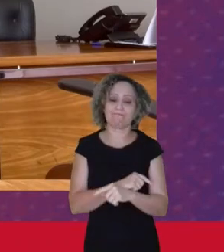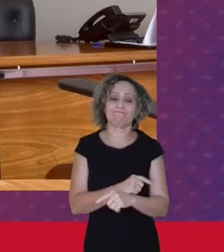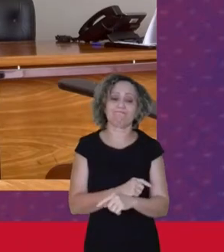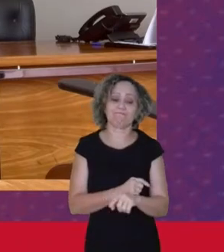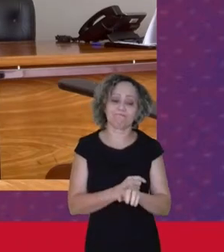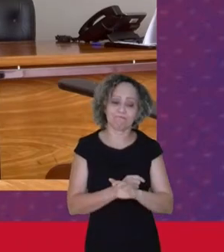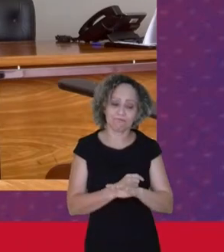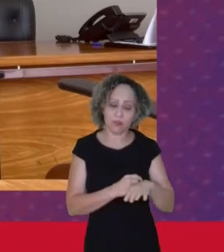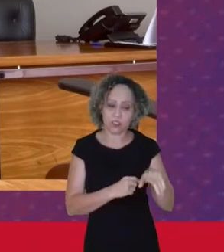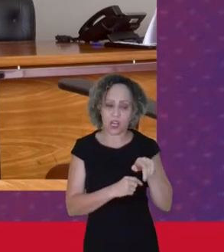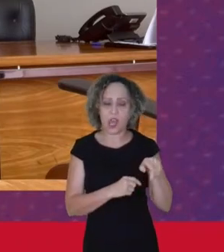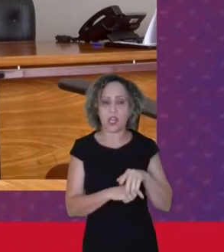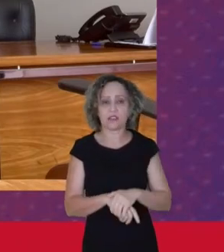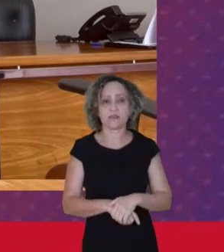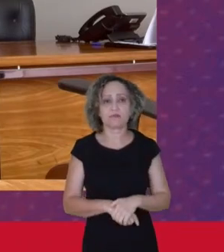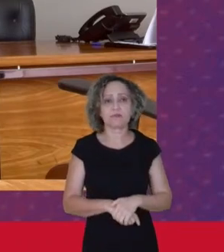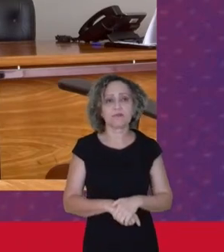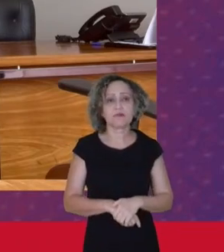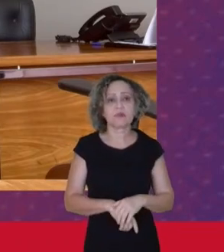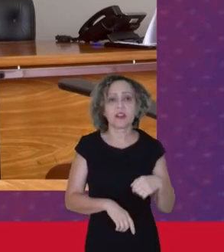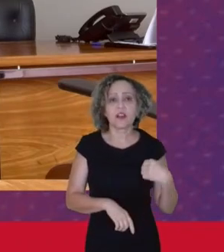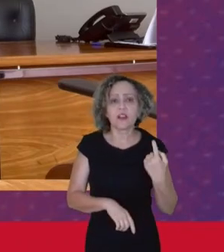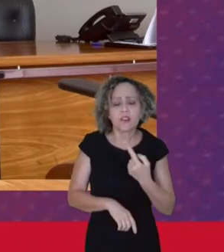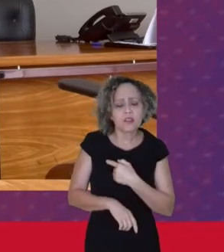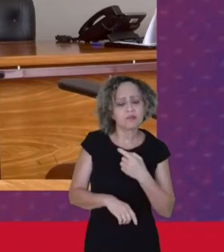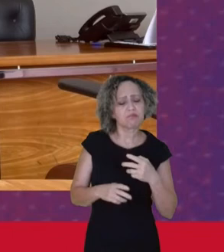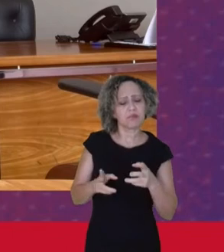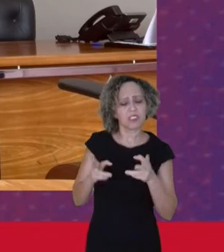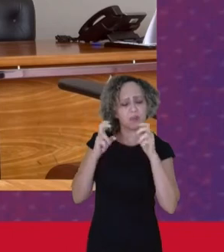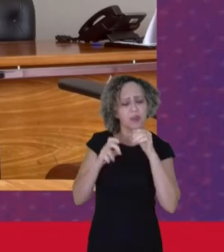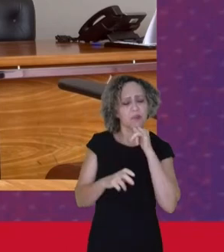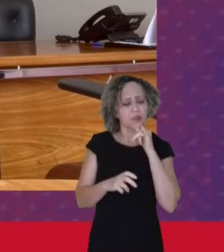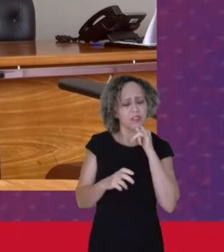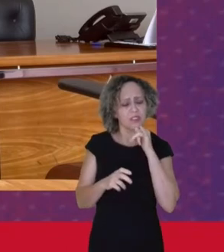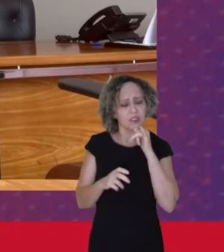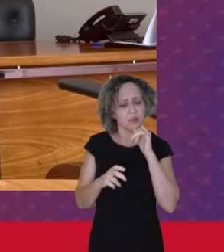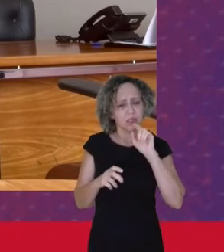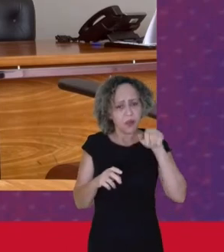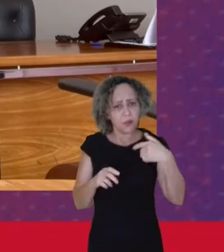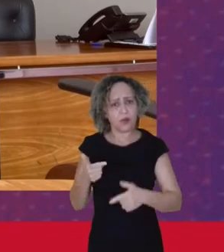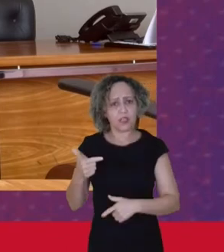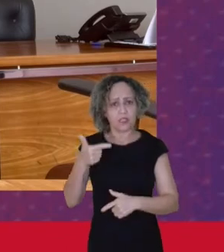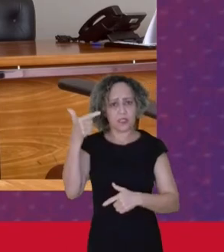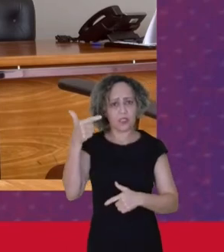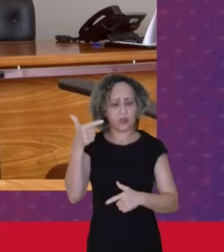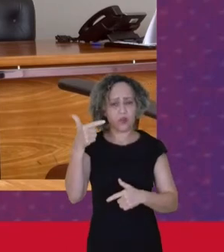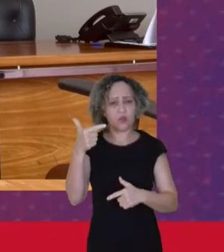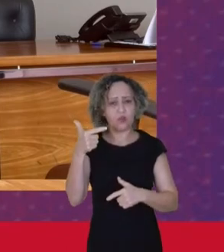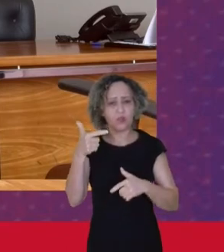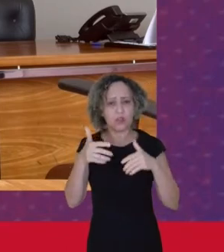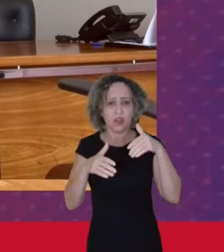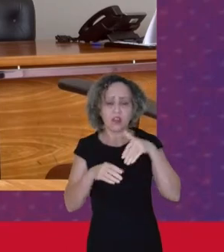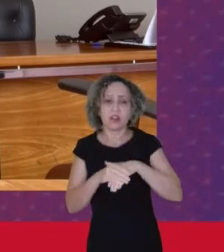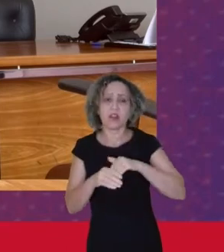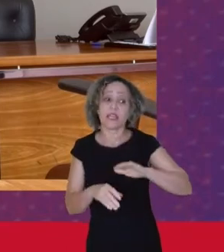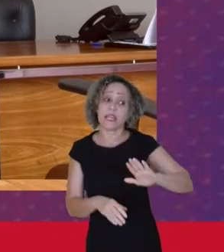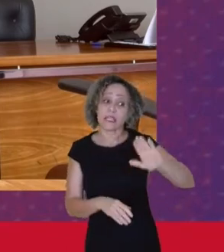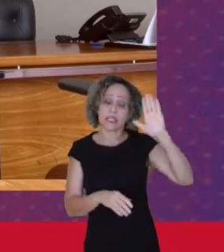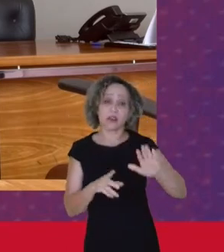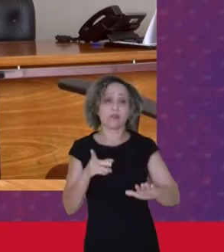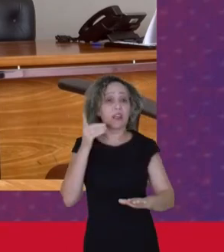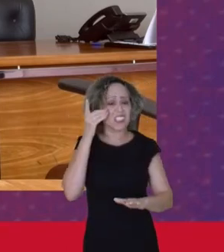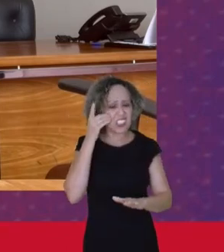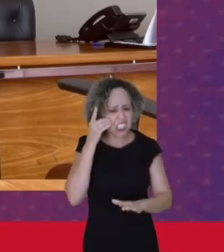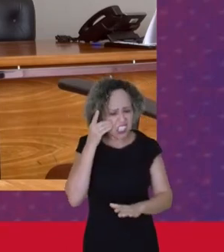já identificava, porque o humanismo ele vem depois da segunda eleição da presidenta Dilma, então era uma eleição que foi totalmente polarizada e onde o discurso